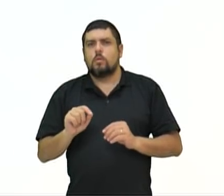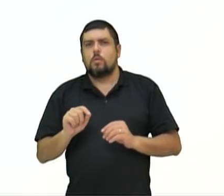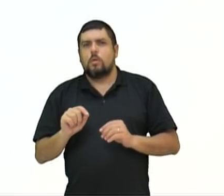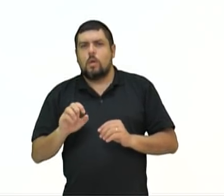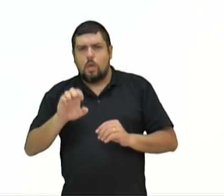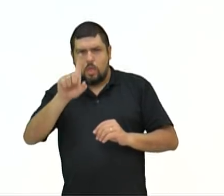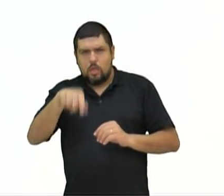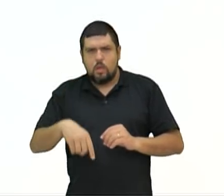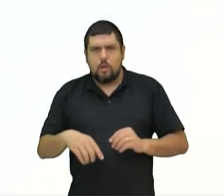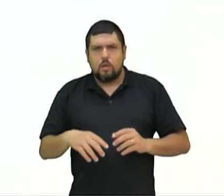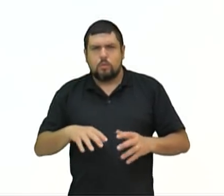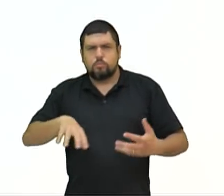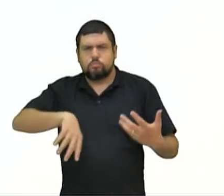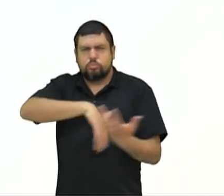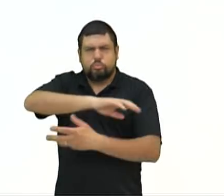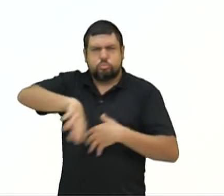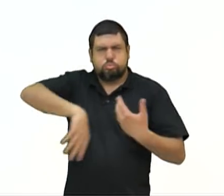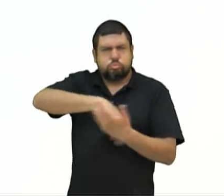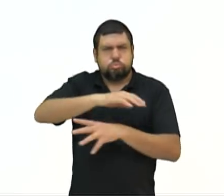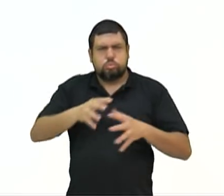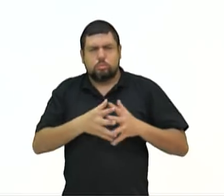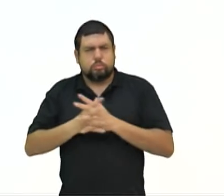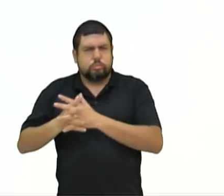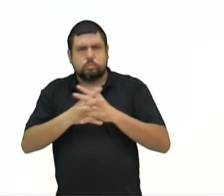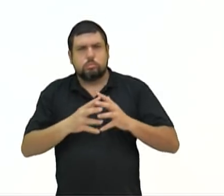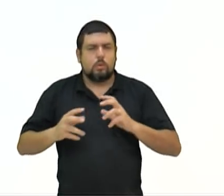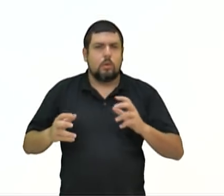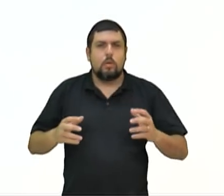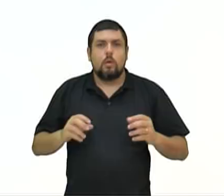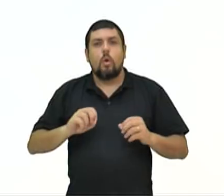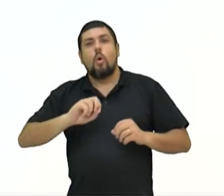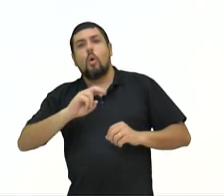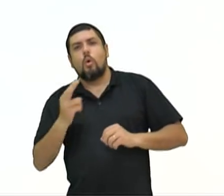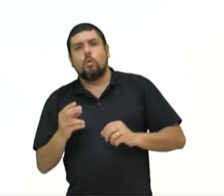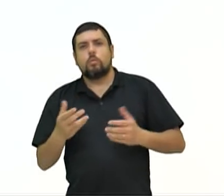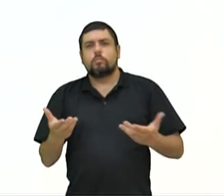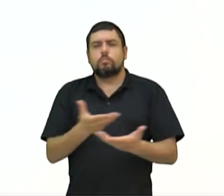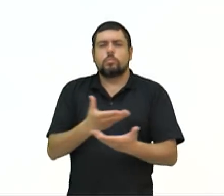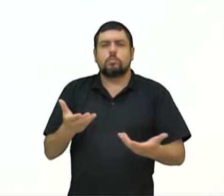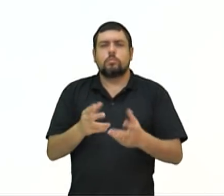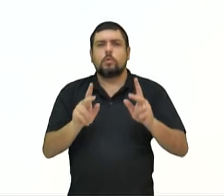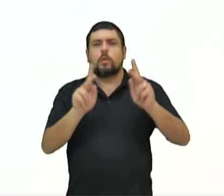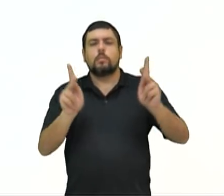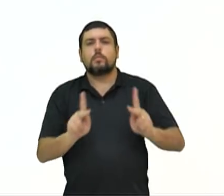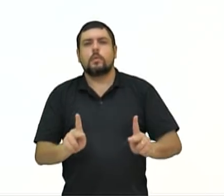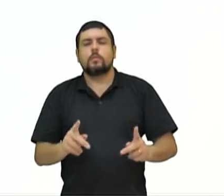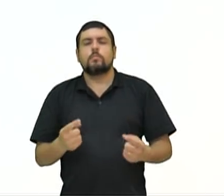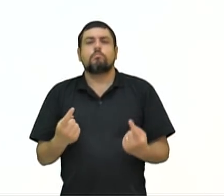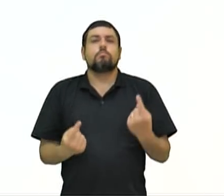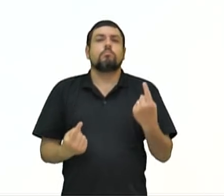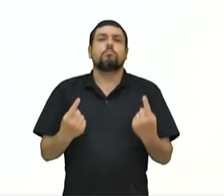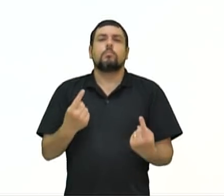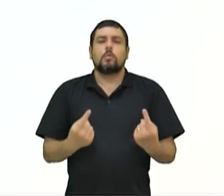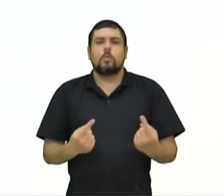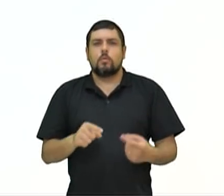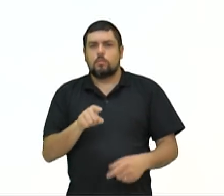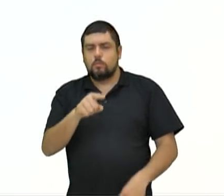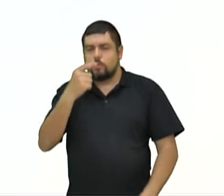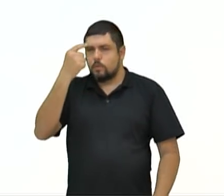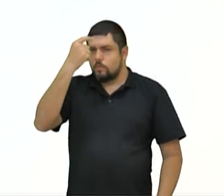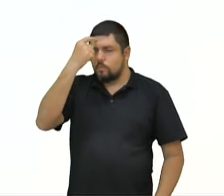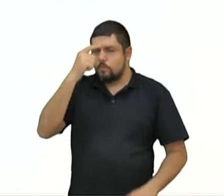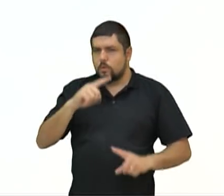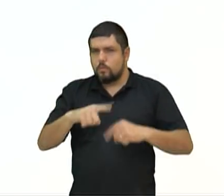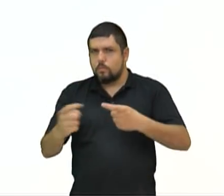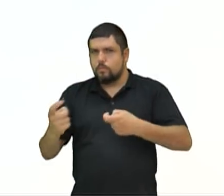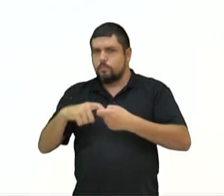guerra? Ou será que reflete a situação pacificadora entre as pessoas? Certo? Então, vou deixar vocês pensando aí um pouquinho e a